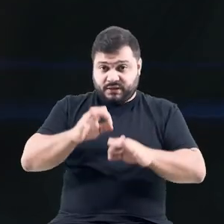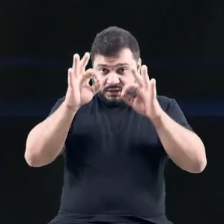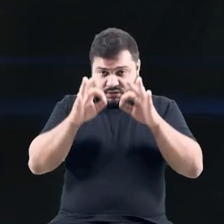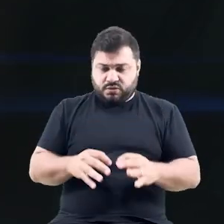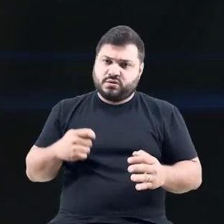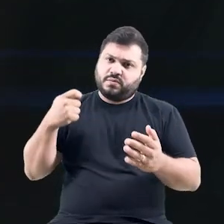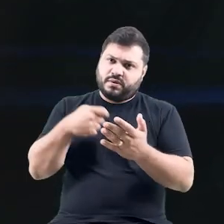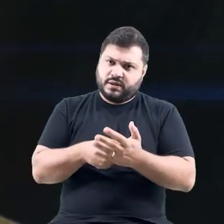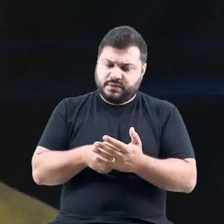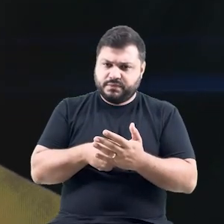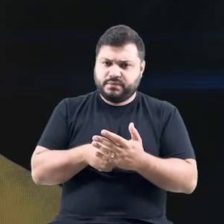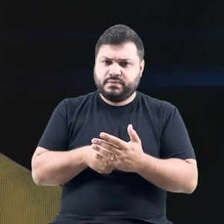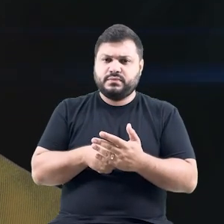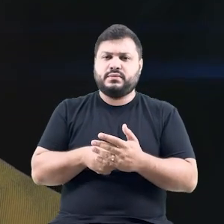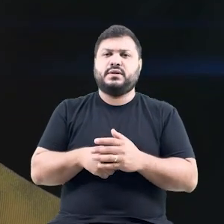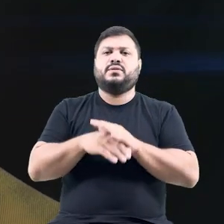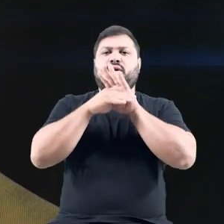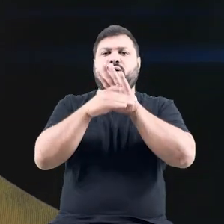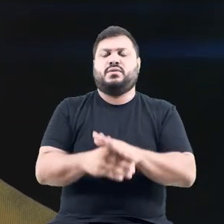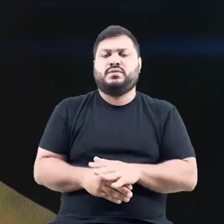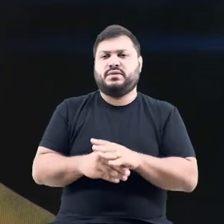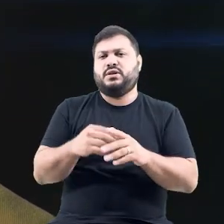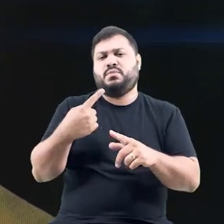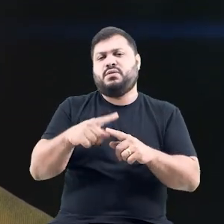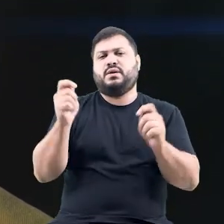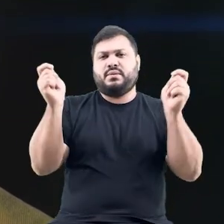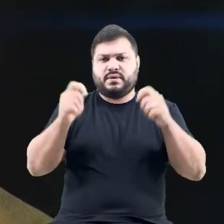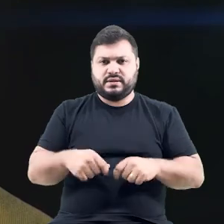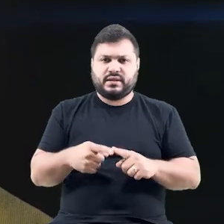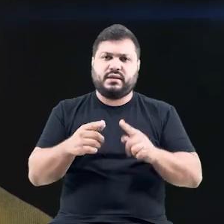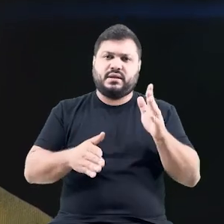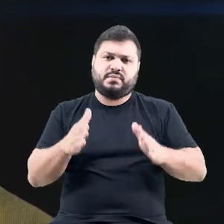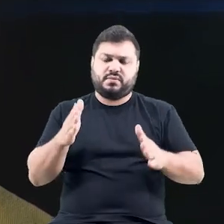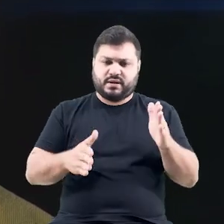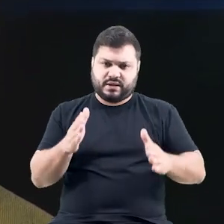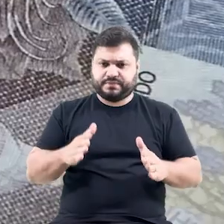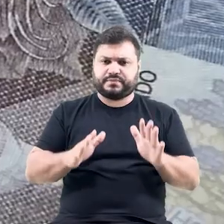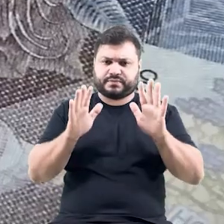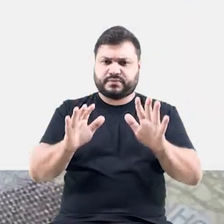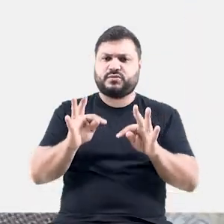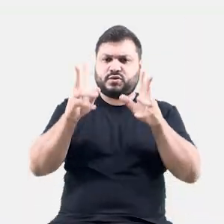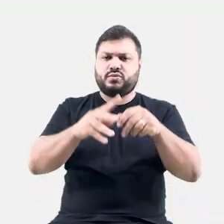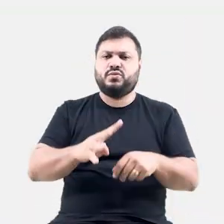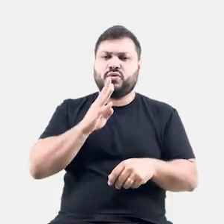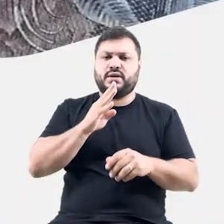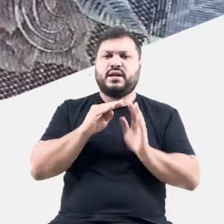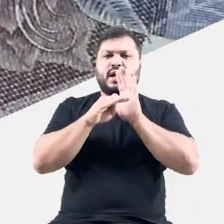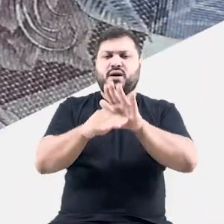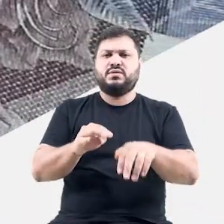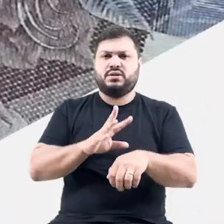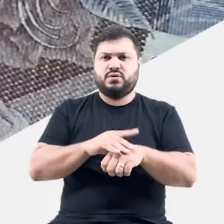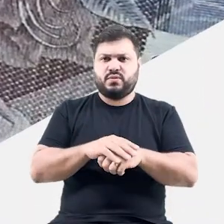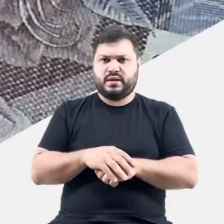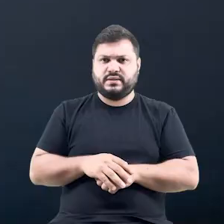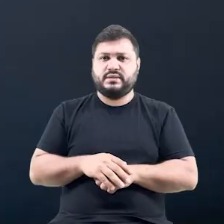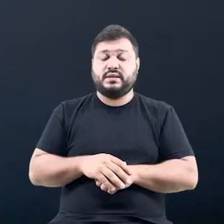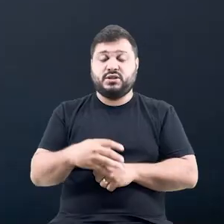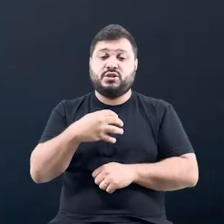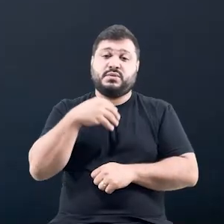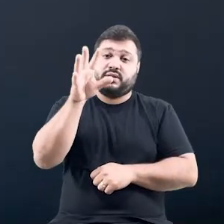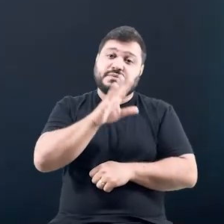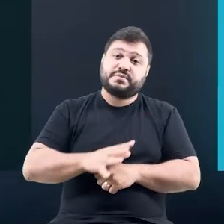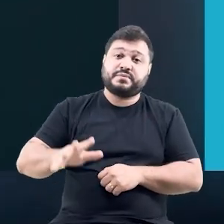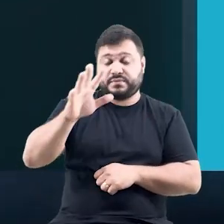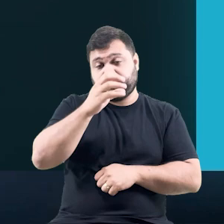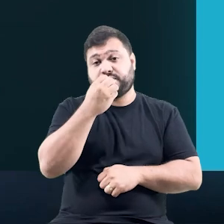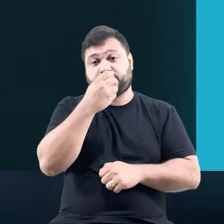fazer jus ao pagamento do chamado auxílio por incapacidade temporária, mais conhecido como auxílio-doença. De